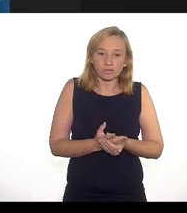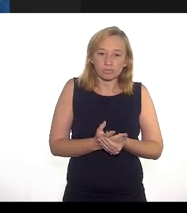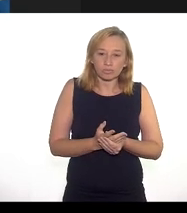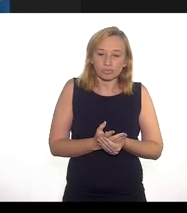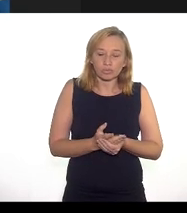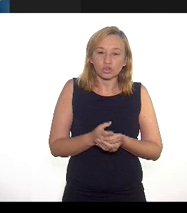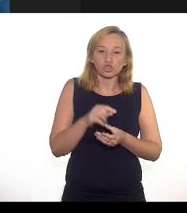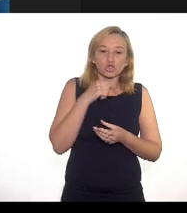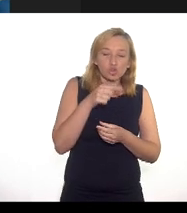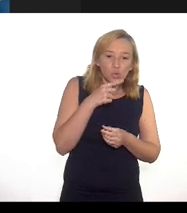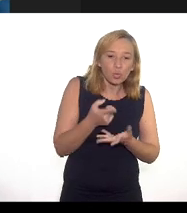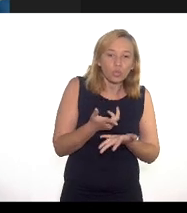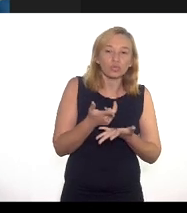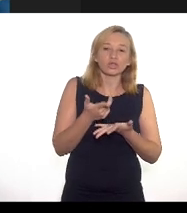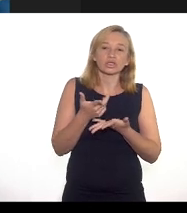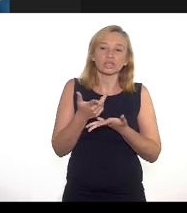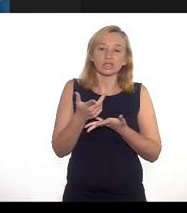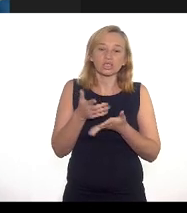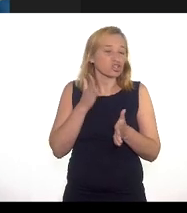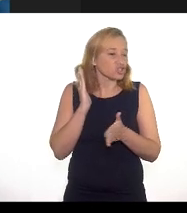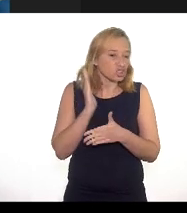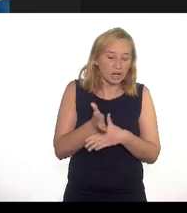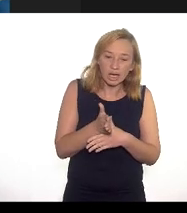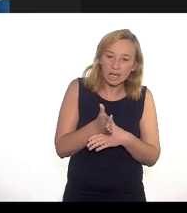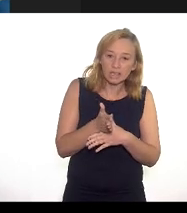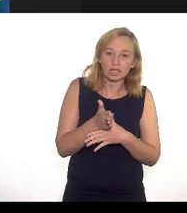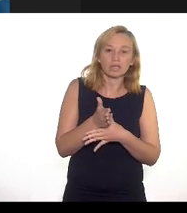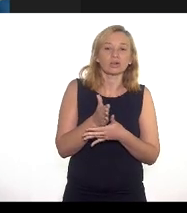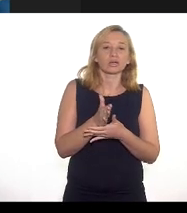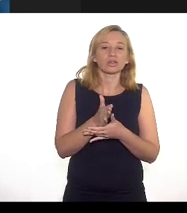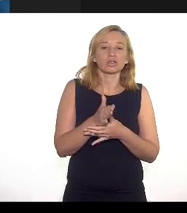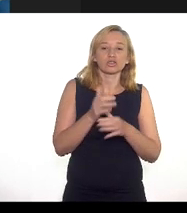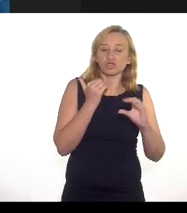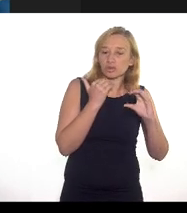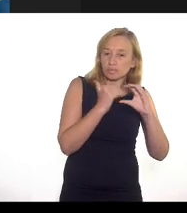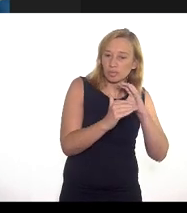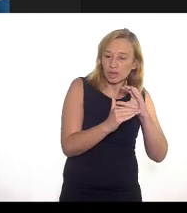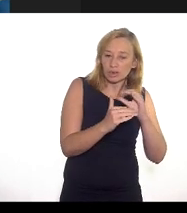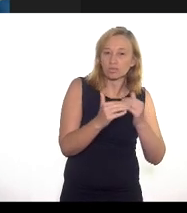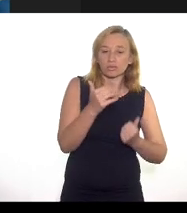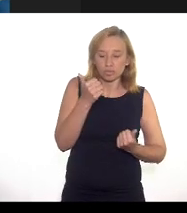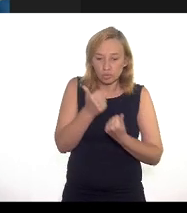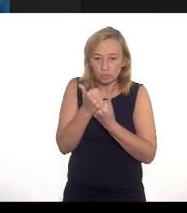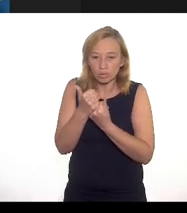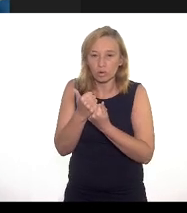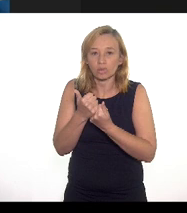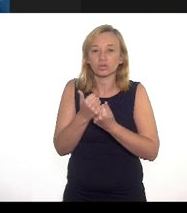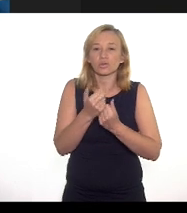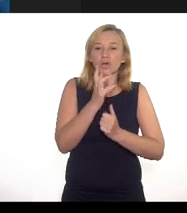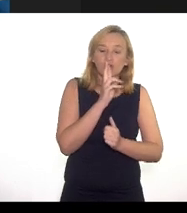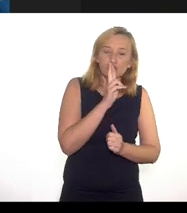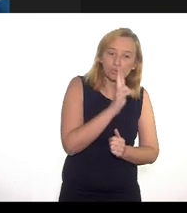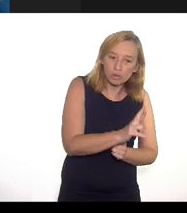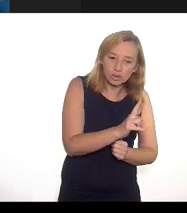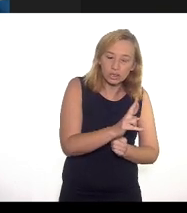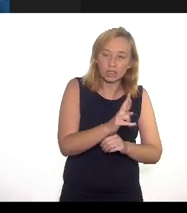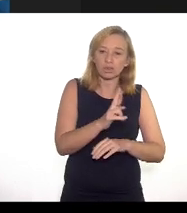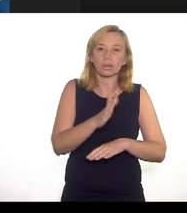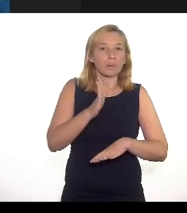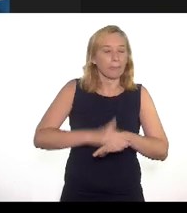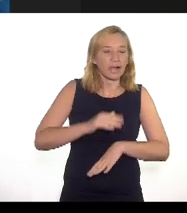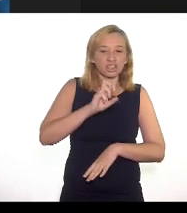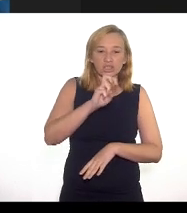de dúvidas, né, diretas através de e-mails de suporte. Respondemos mais de 5